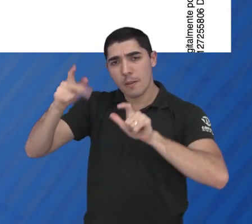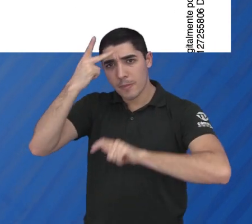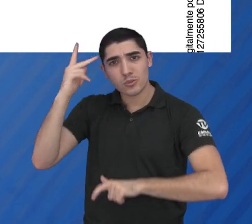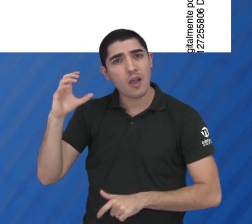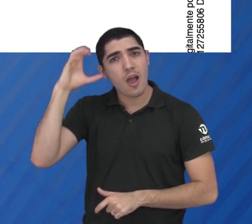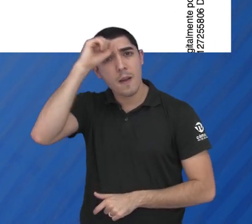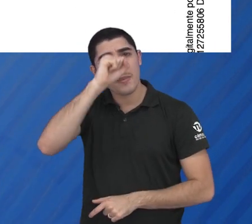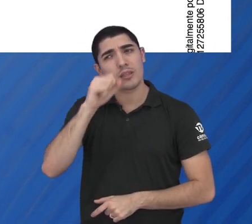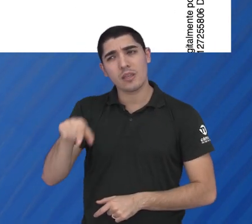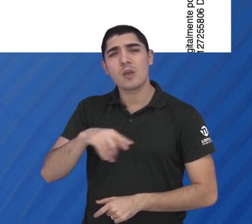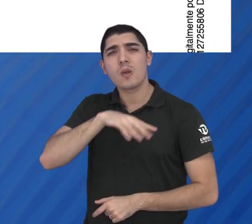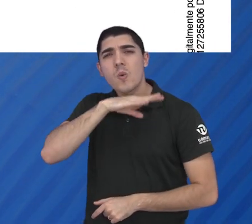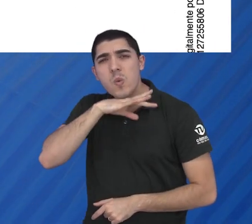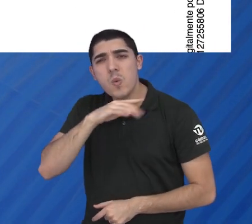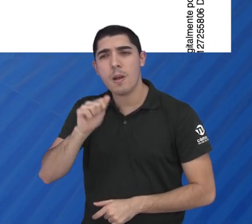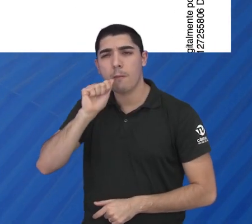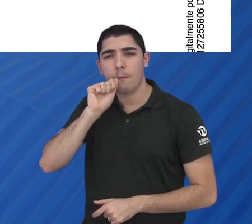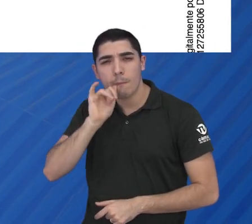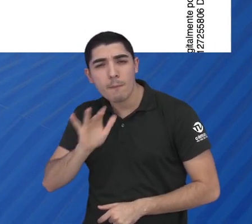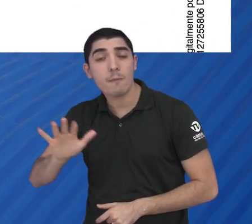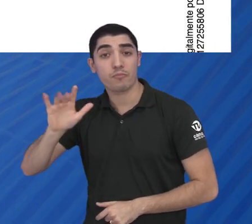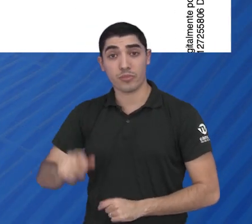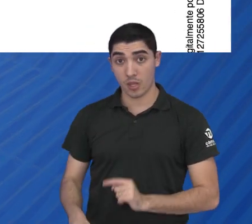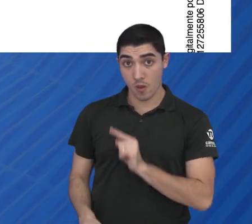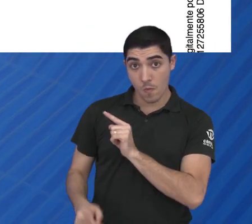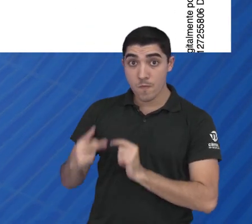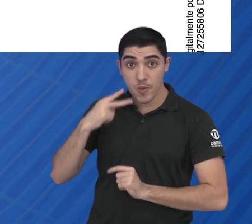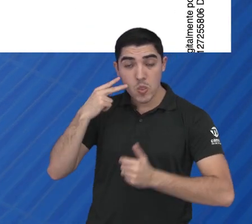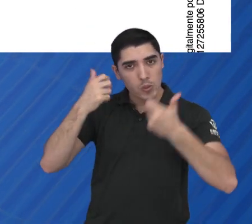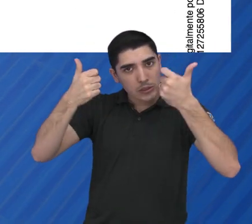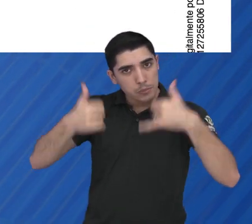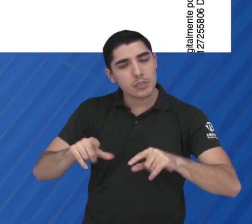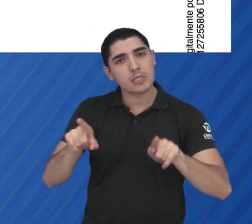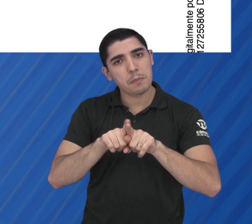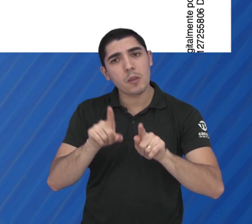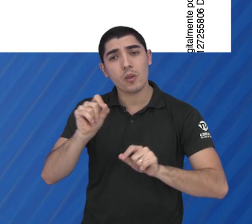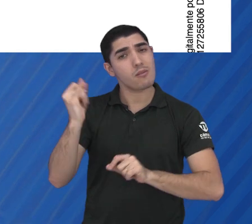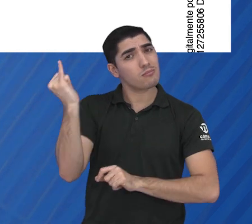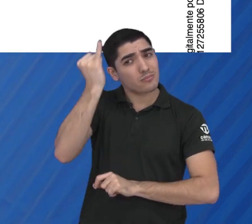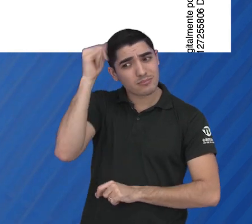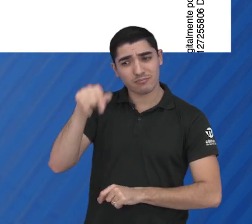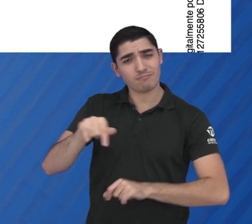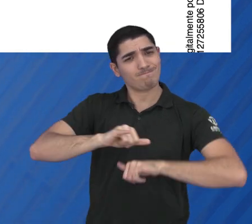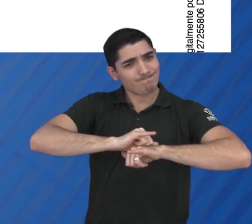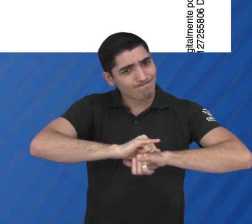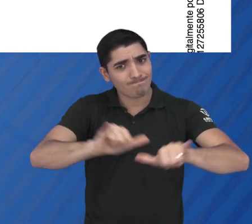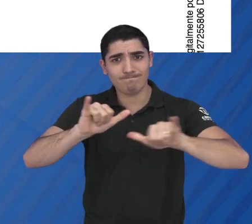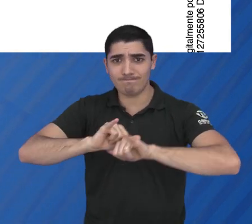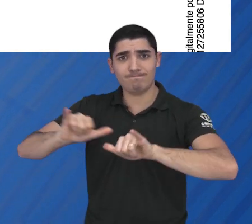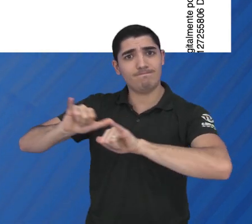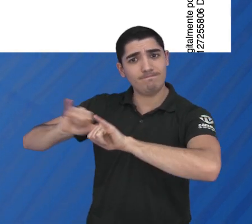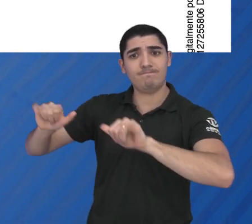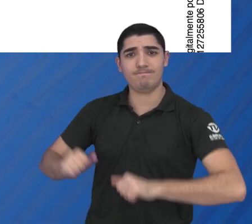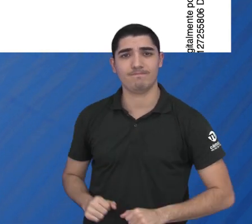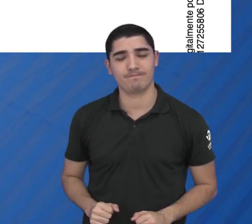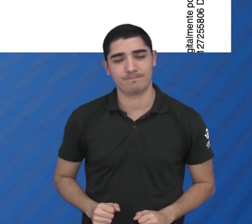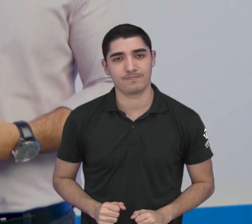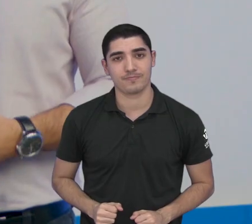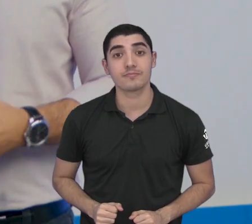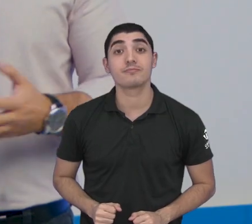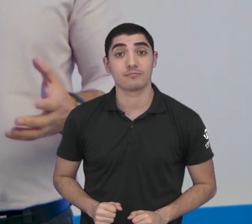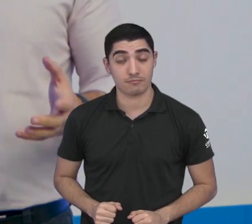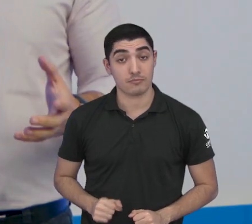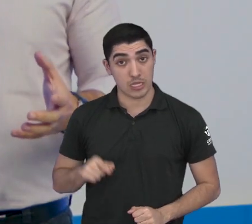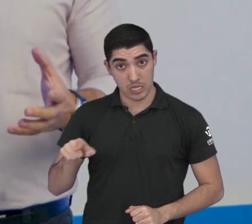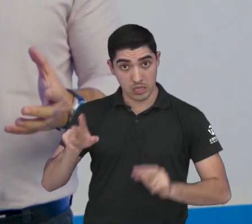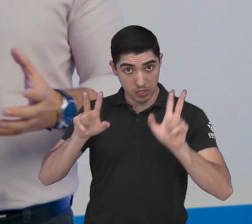os malefícios do cigarro eletrônico. O parlamentar ainda reforça a importância de ampliar a informação sobre o assunto.